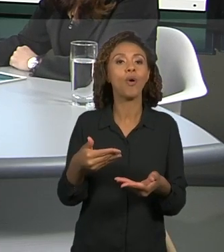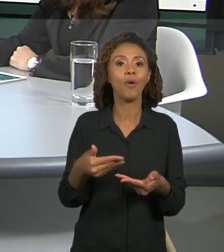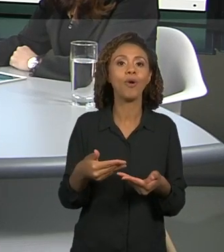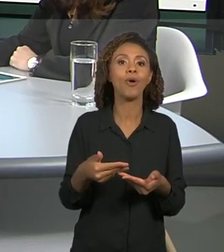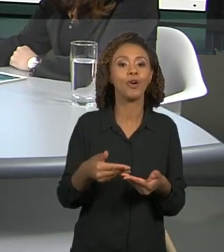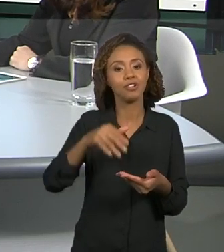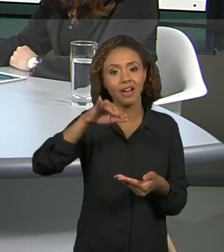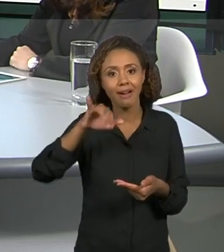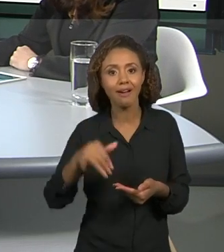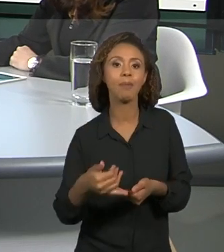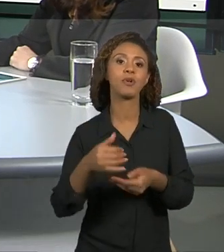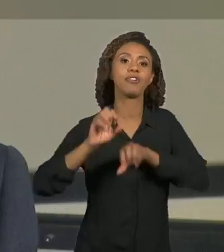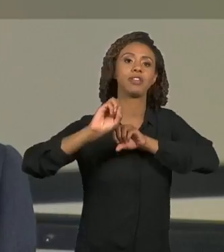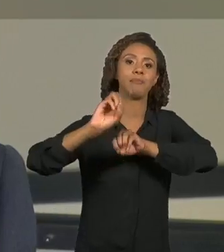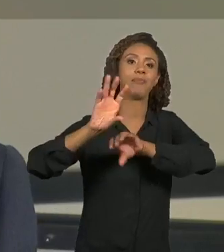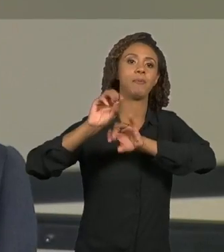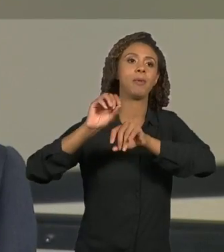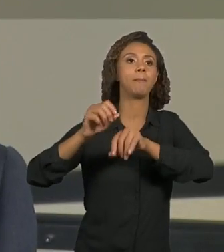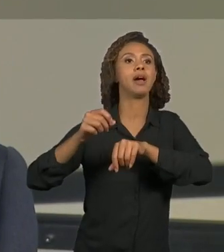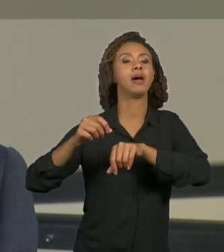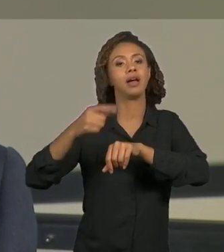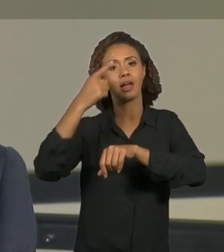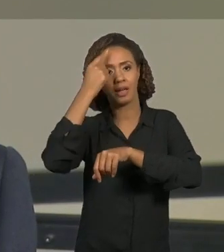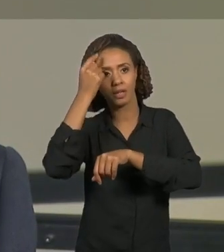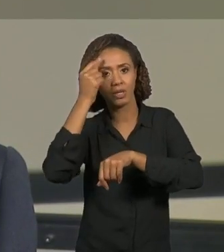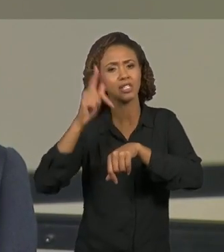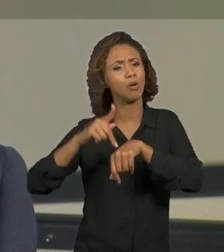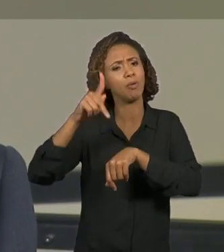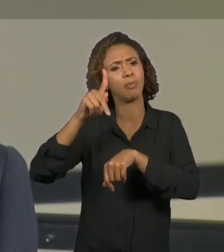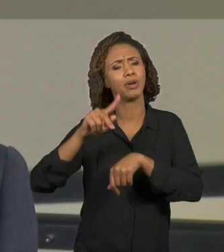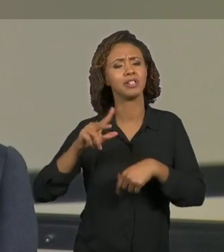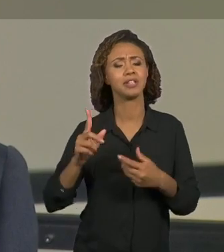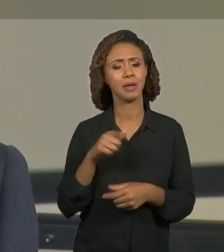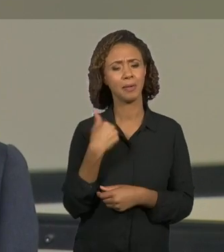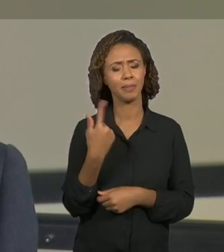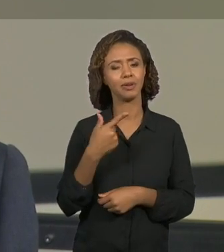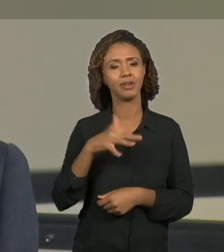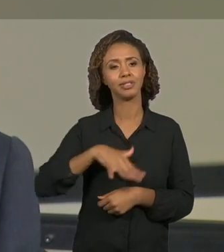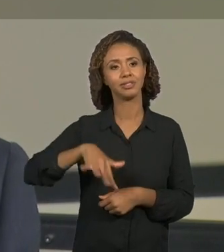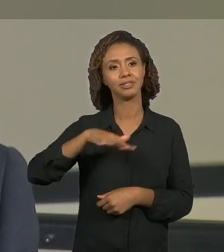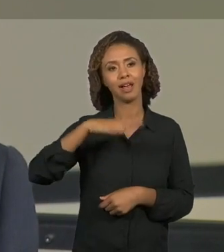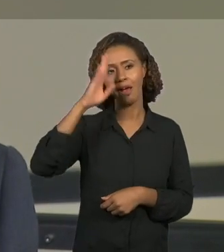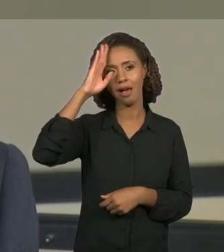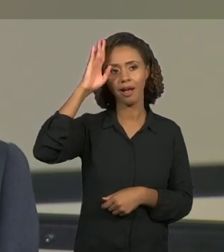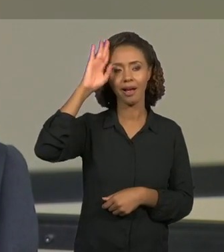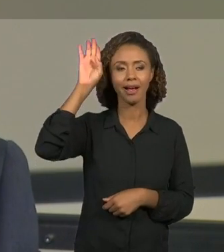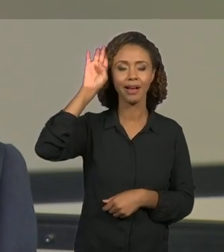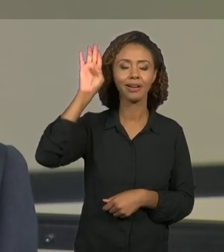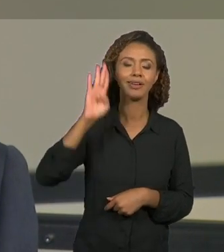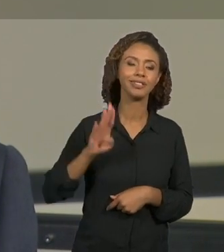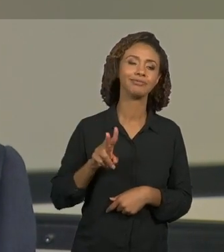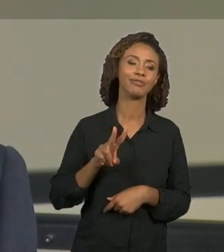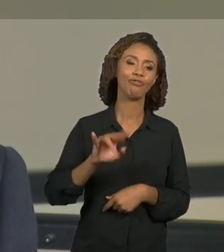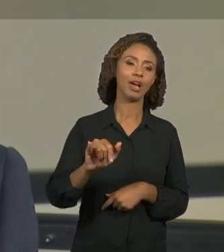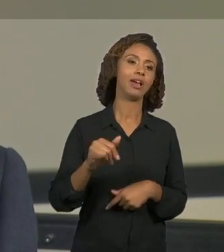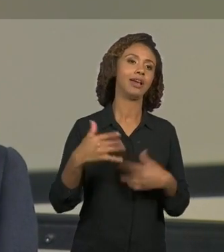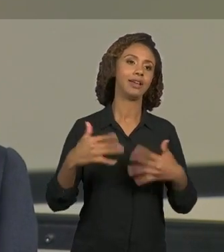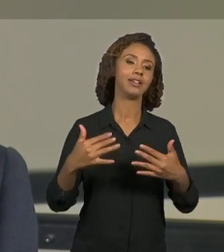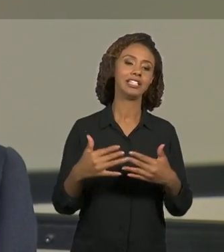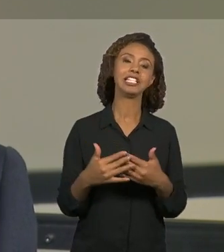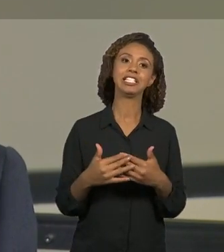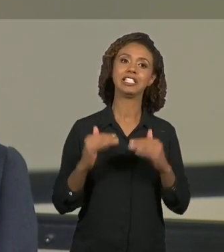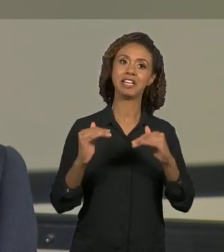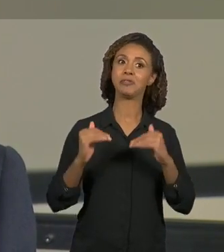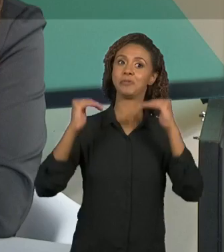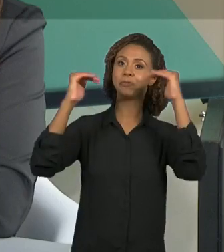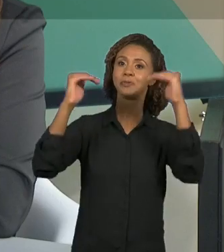graduação e de pós-graduação em dúvida nenhuma vai ser assim para o ambiente acadêmico aí assim uma uma grande uma grande coisa